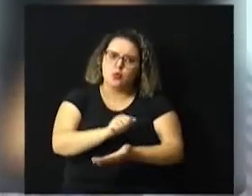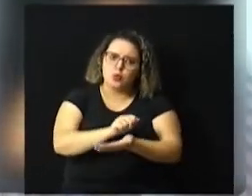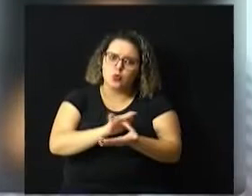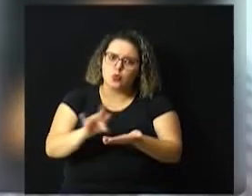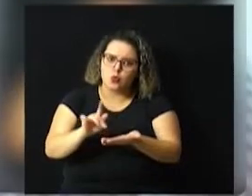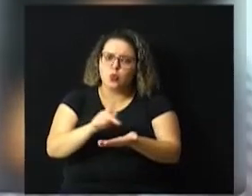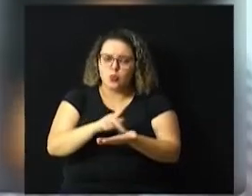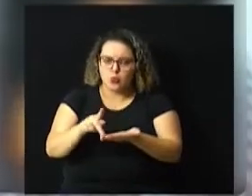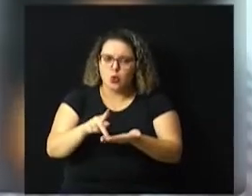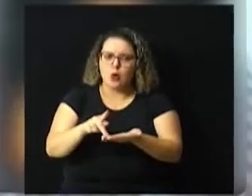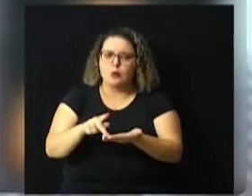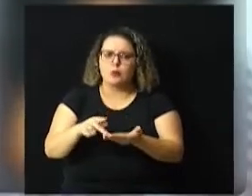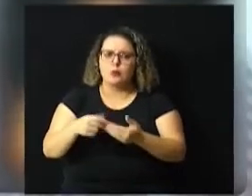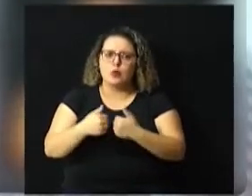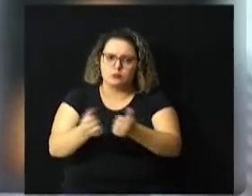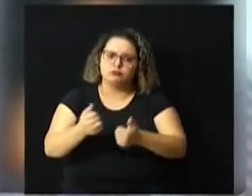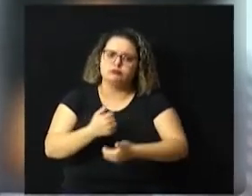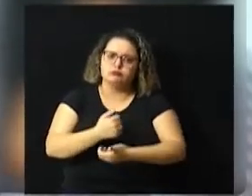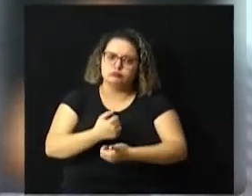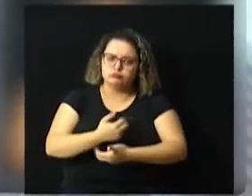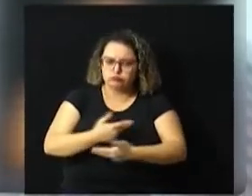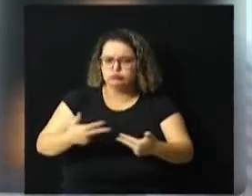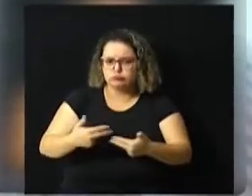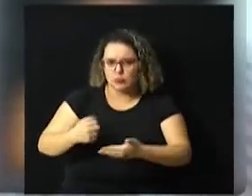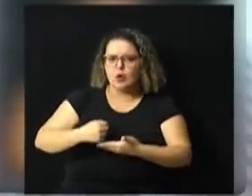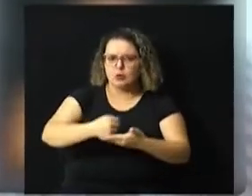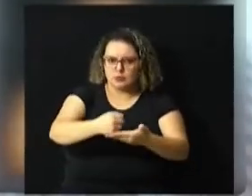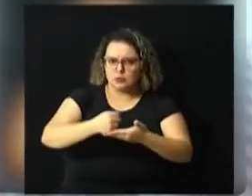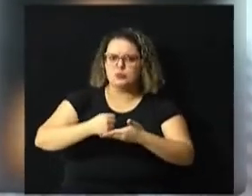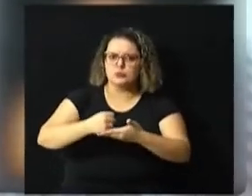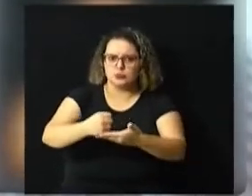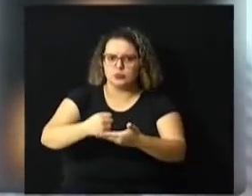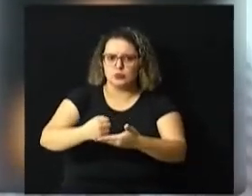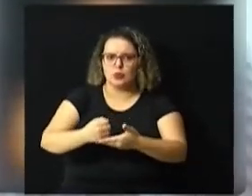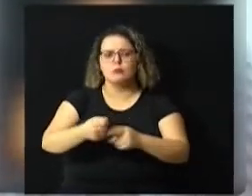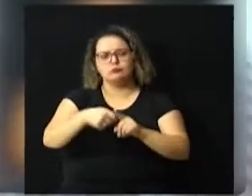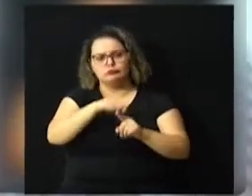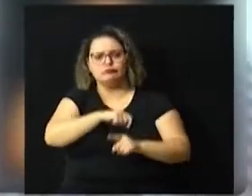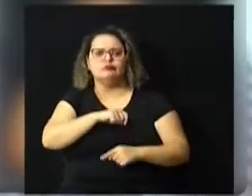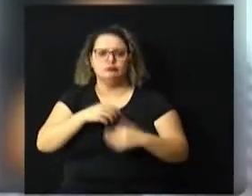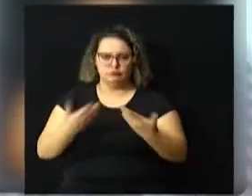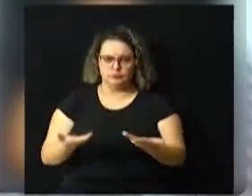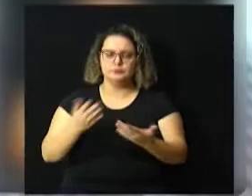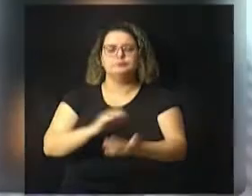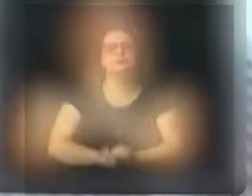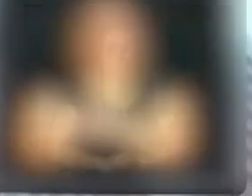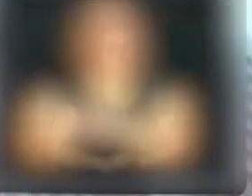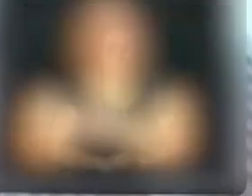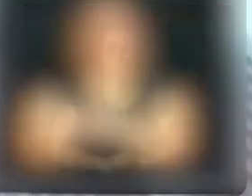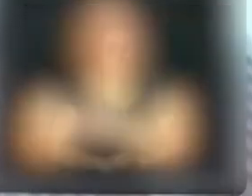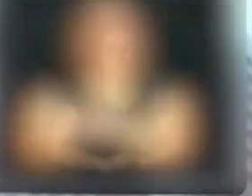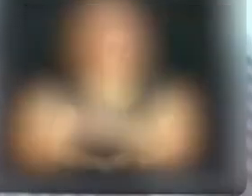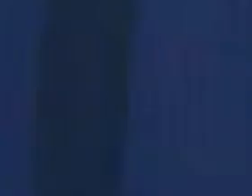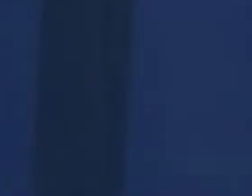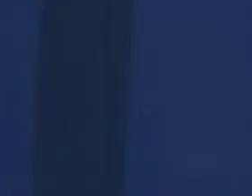que utilizam hoje o transporte por aplicativo para levar o sustento para sua casa.